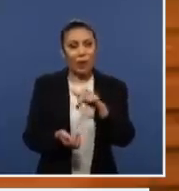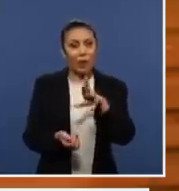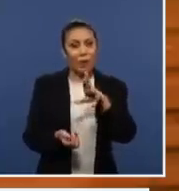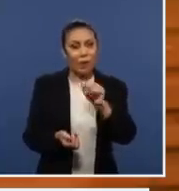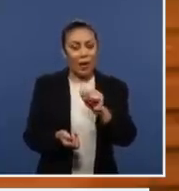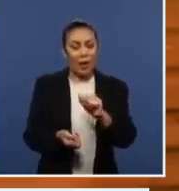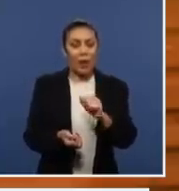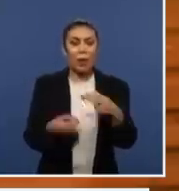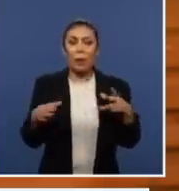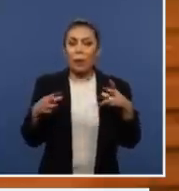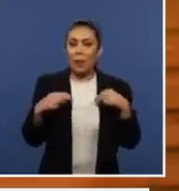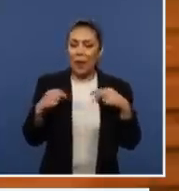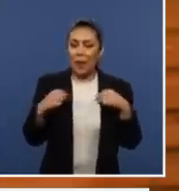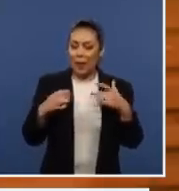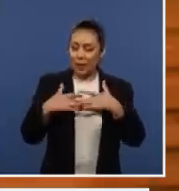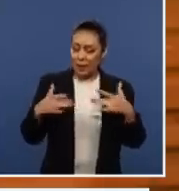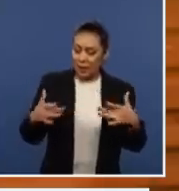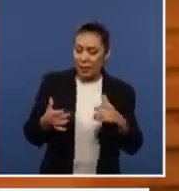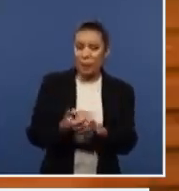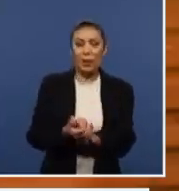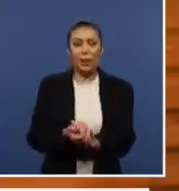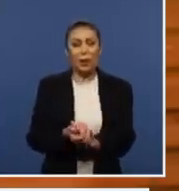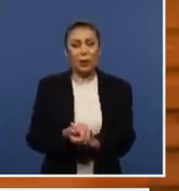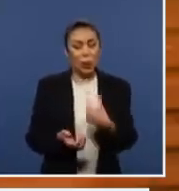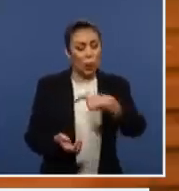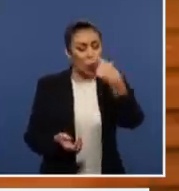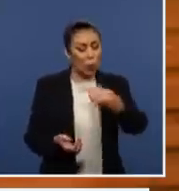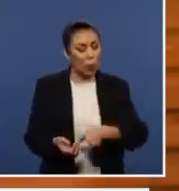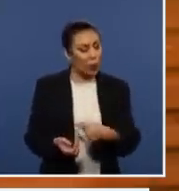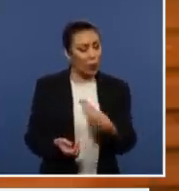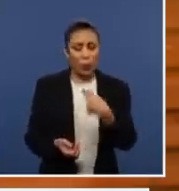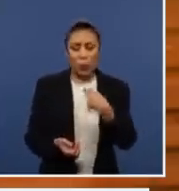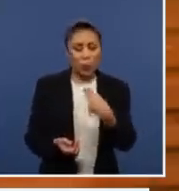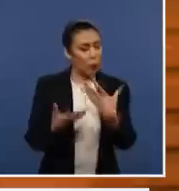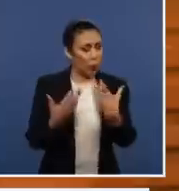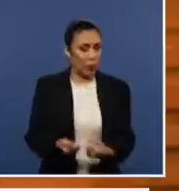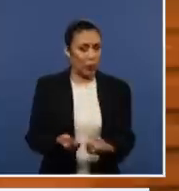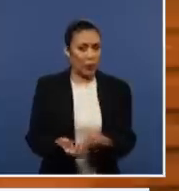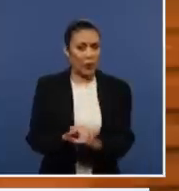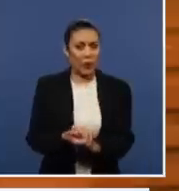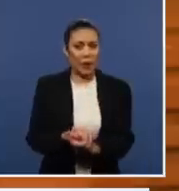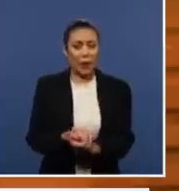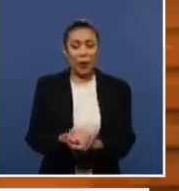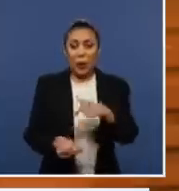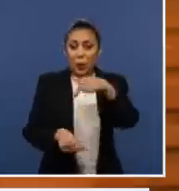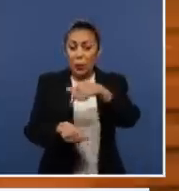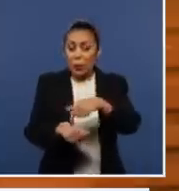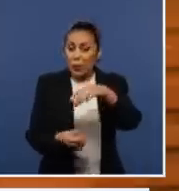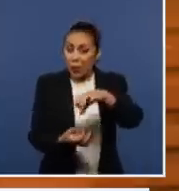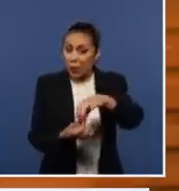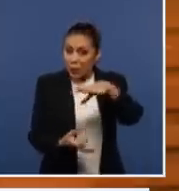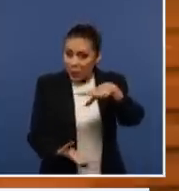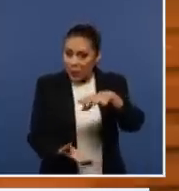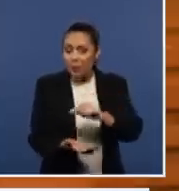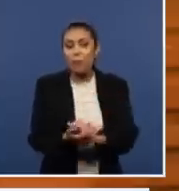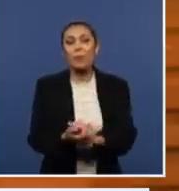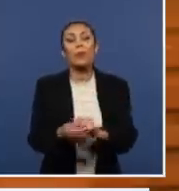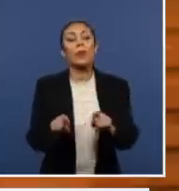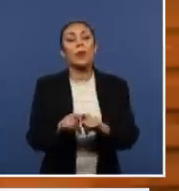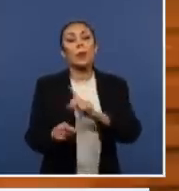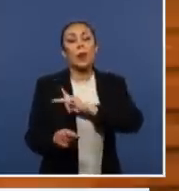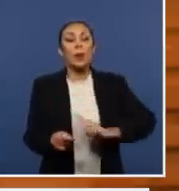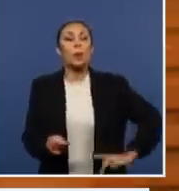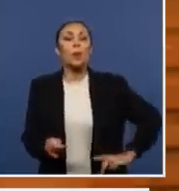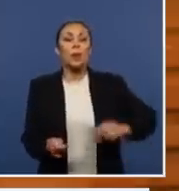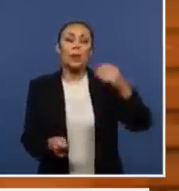merece toda a nossa solidariedade. Esse tipo de comportamento é inadmissível numa democracia e o presidente